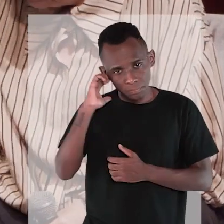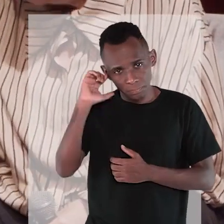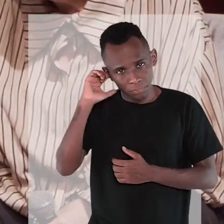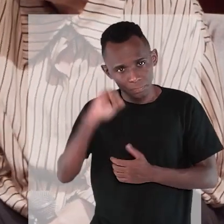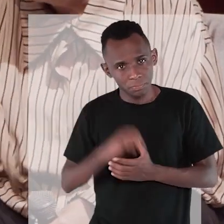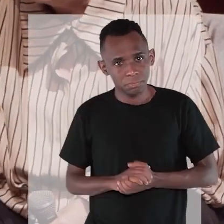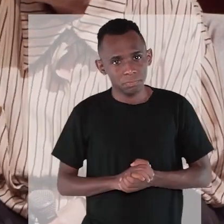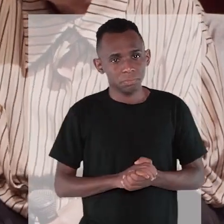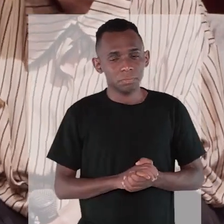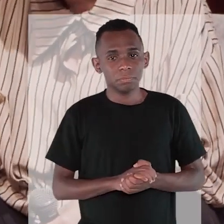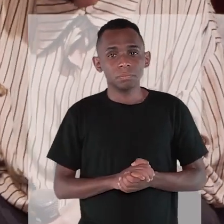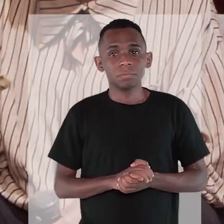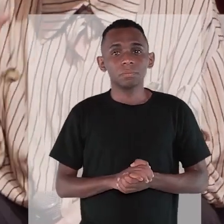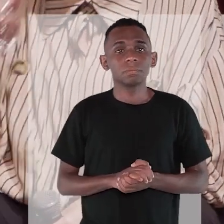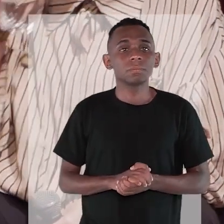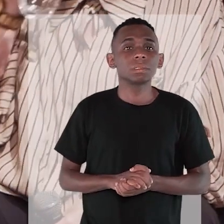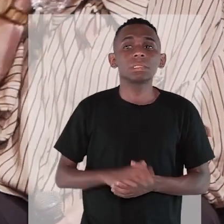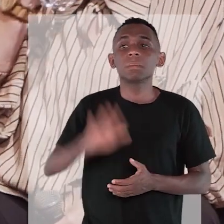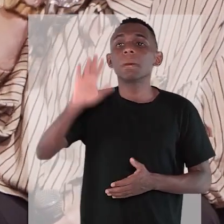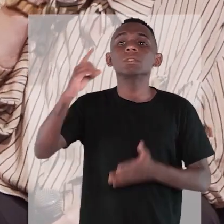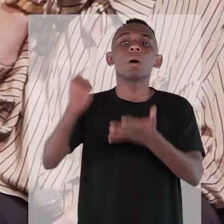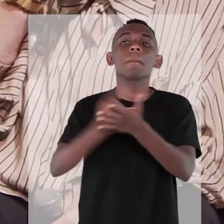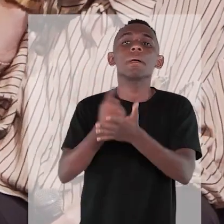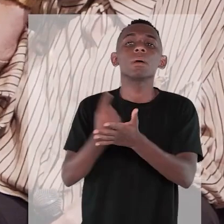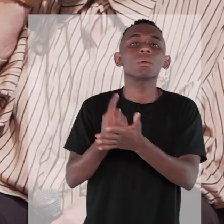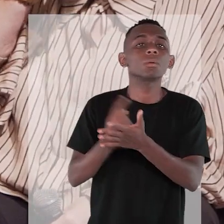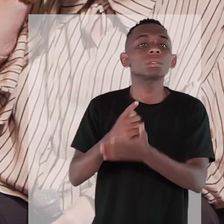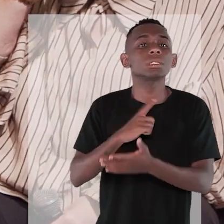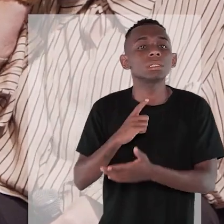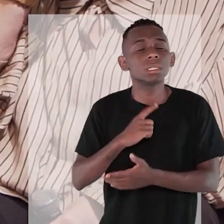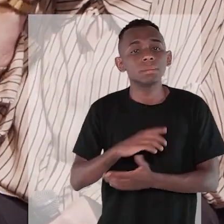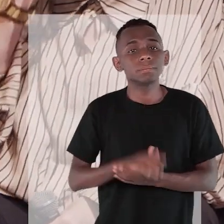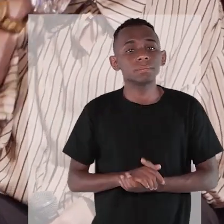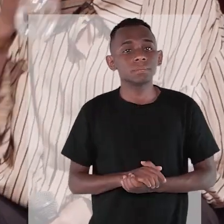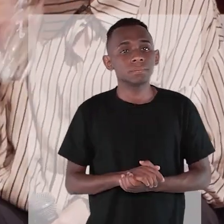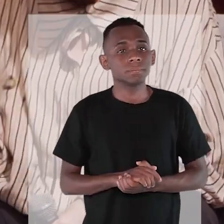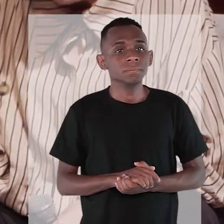Mais alguém gostaria de se manifestar? Por favor.